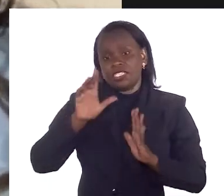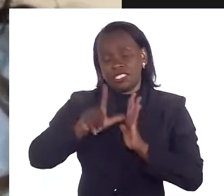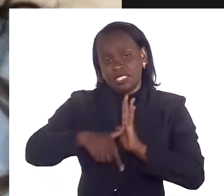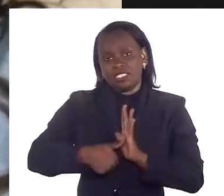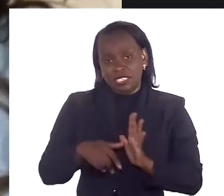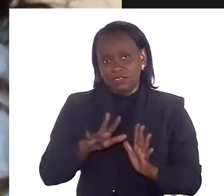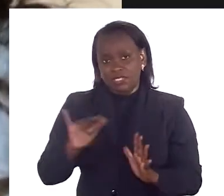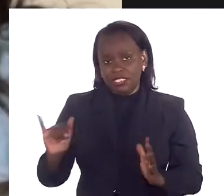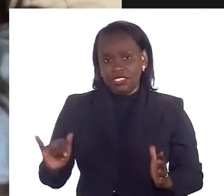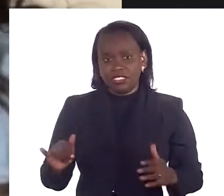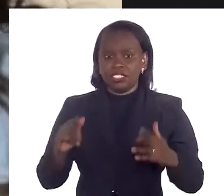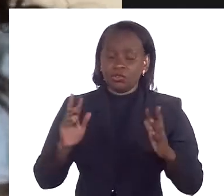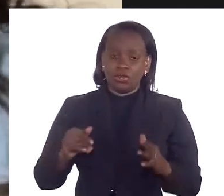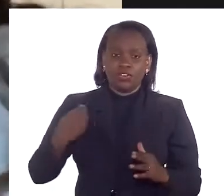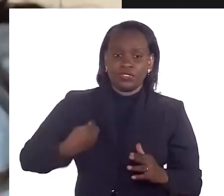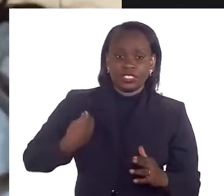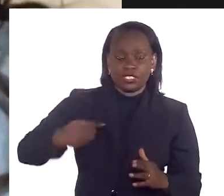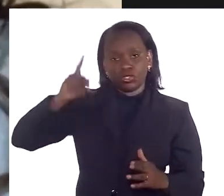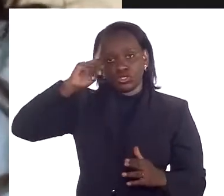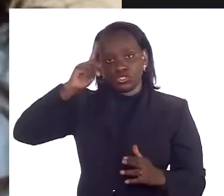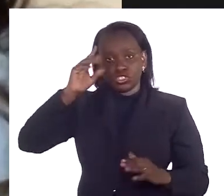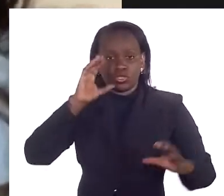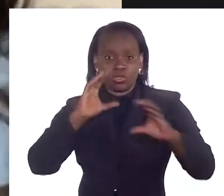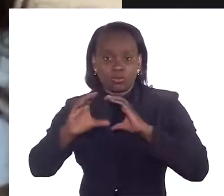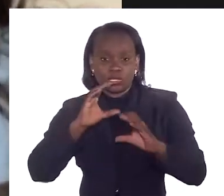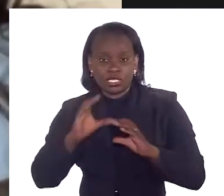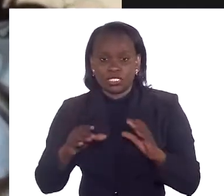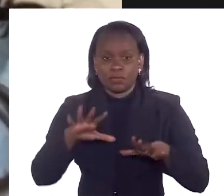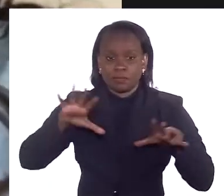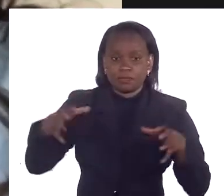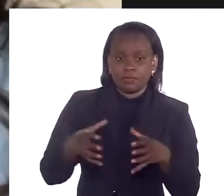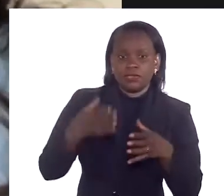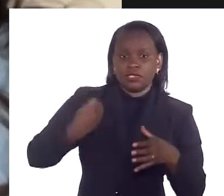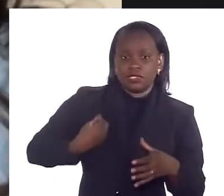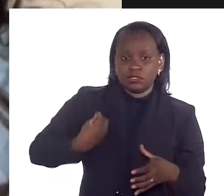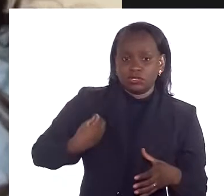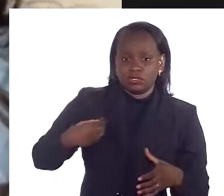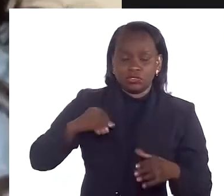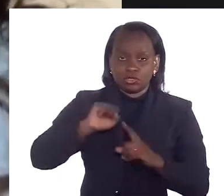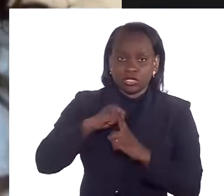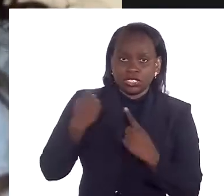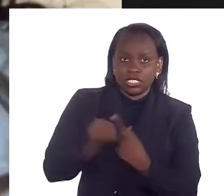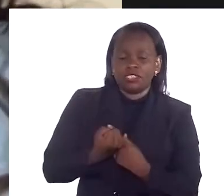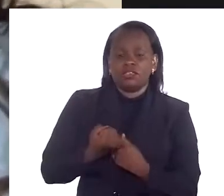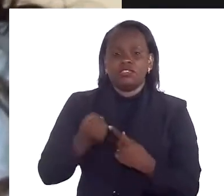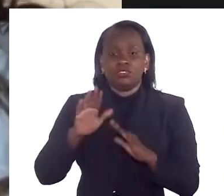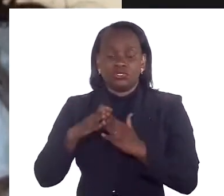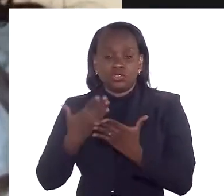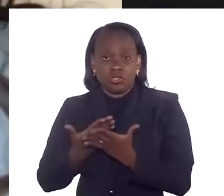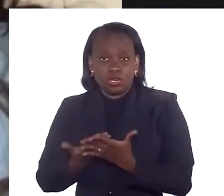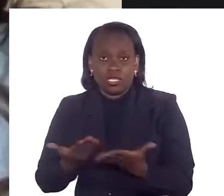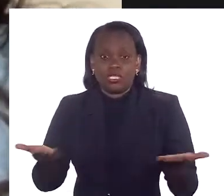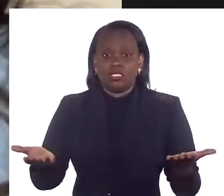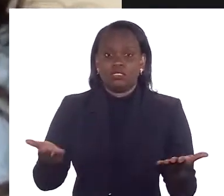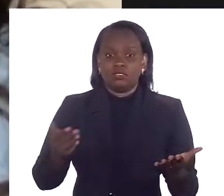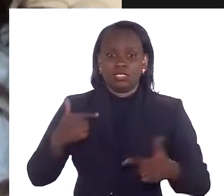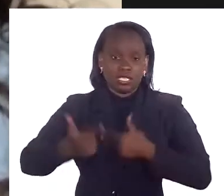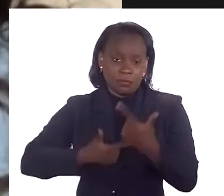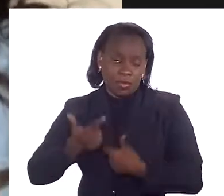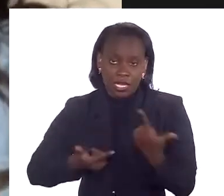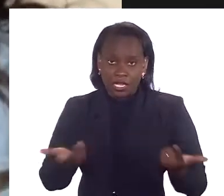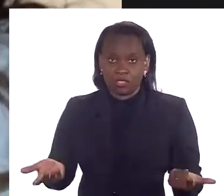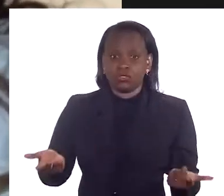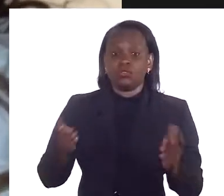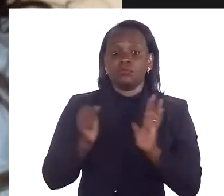vive, né? Como atividades da vida diária, na comunicação, na participação social, no funcionamento escolar ou